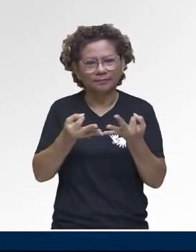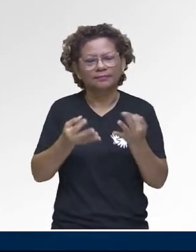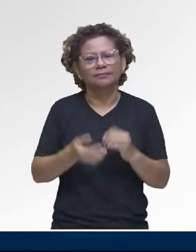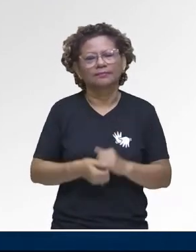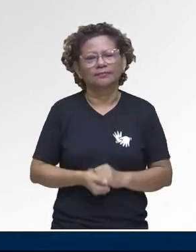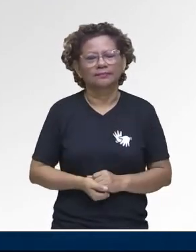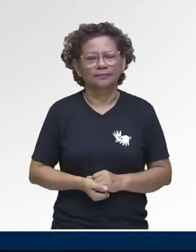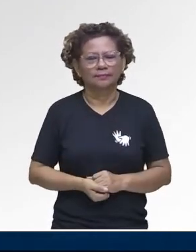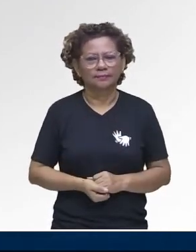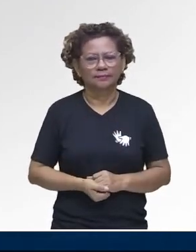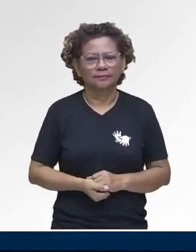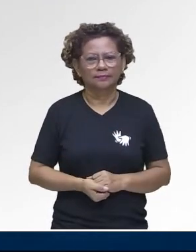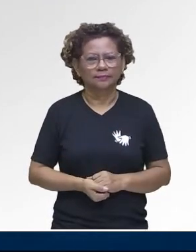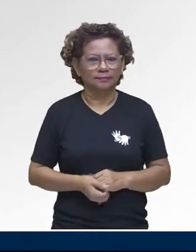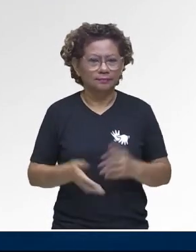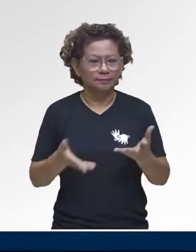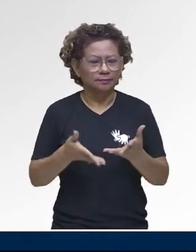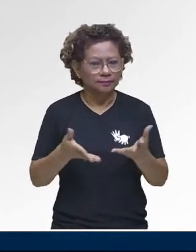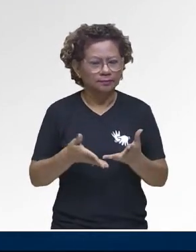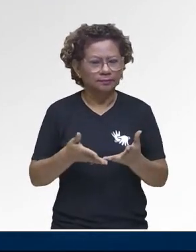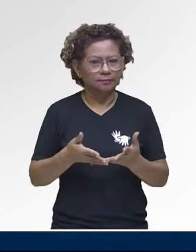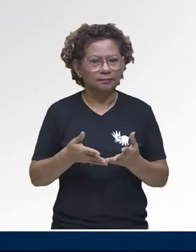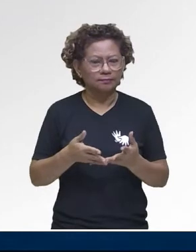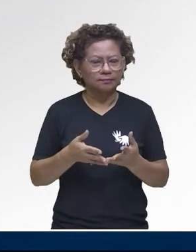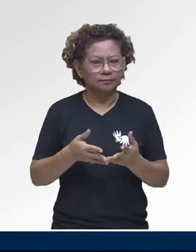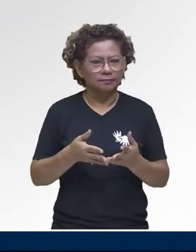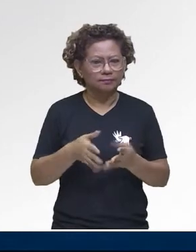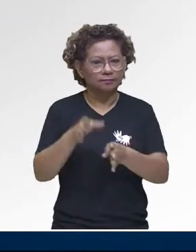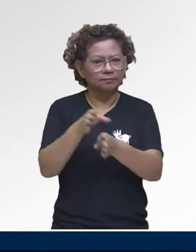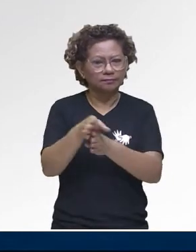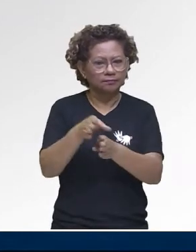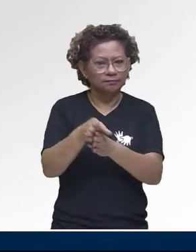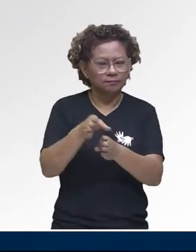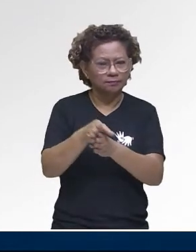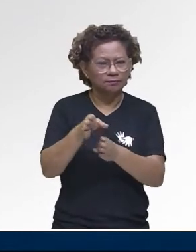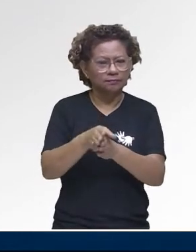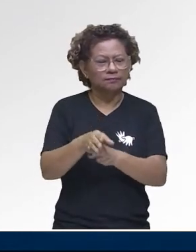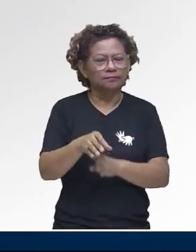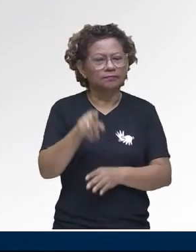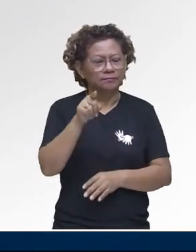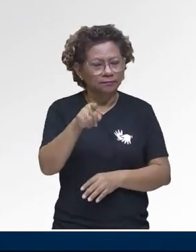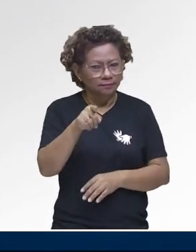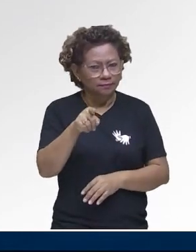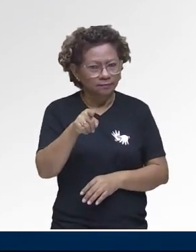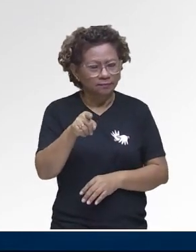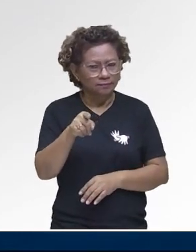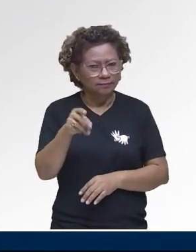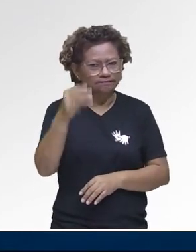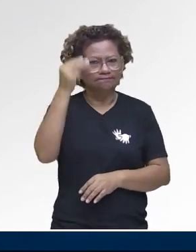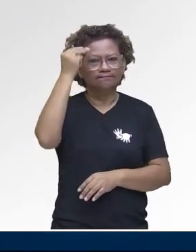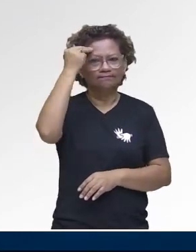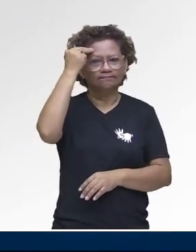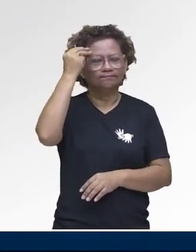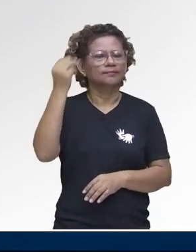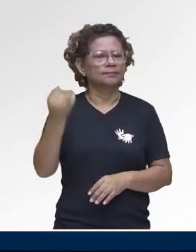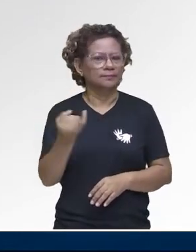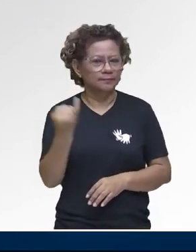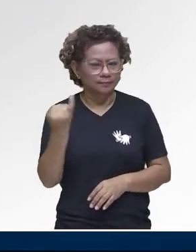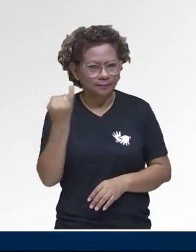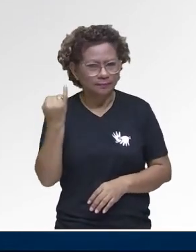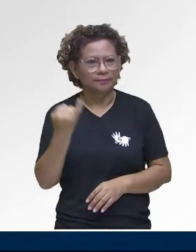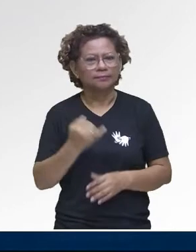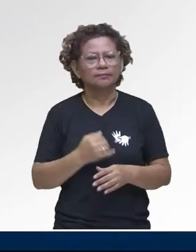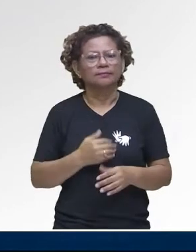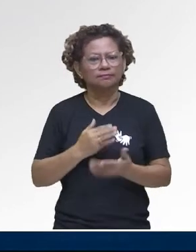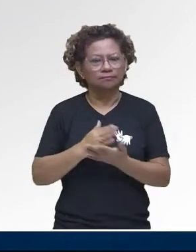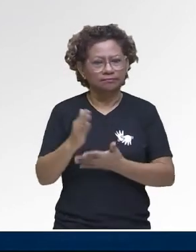aqui chamar a atenção para vocês nessa dica importante. Olha só, em alguns casos, os números que compõem